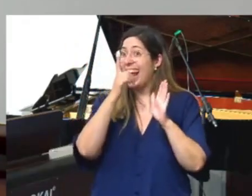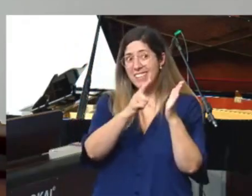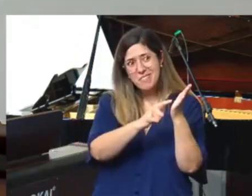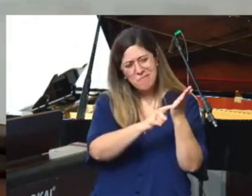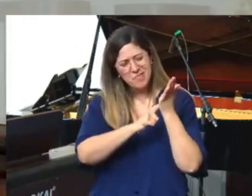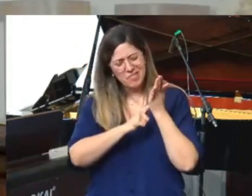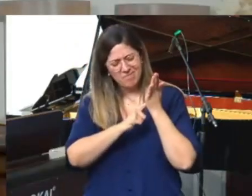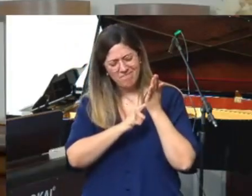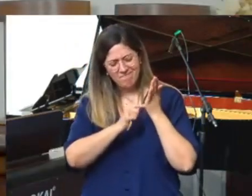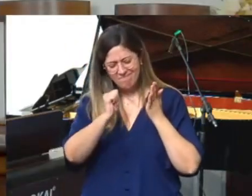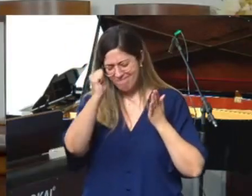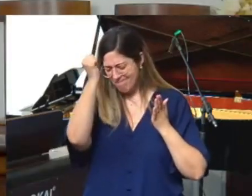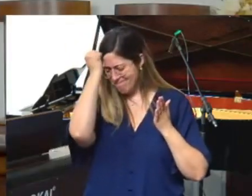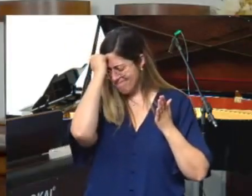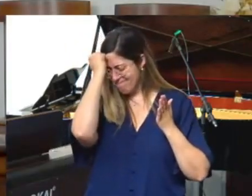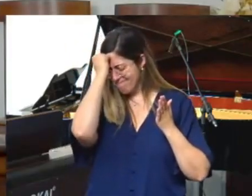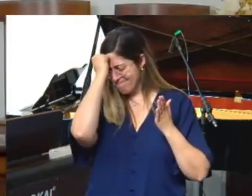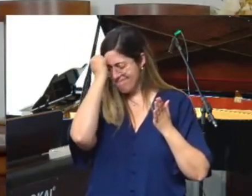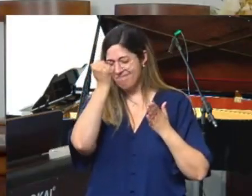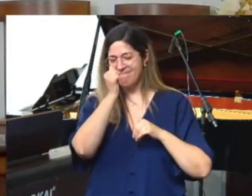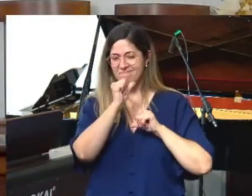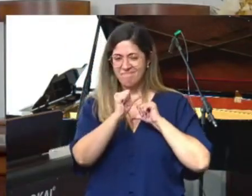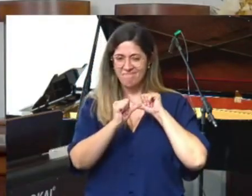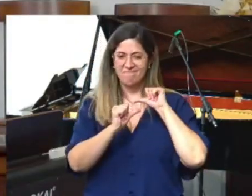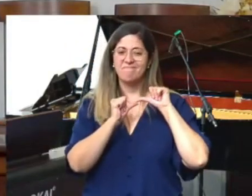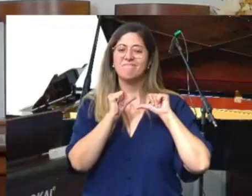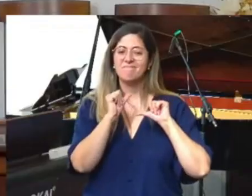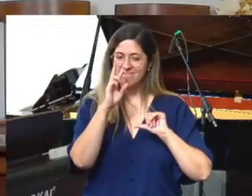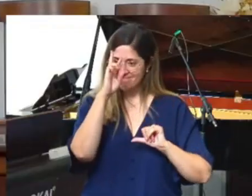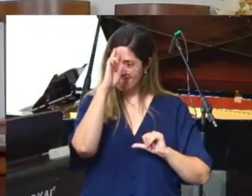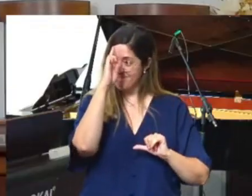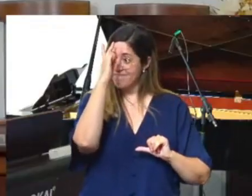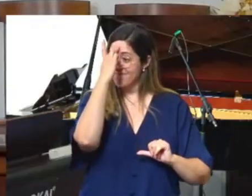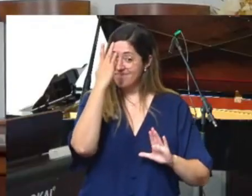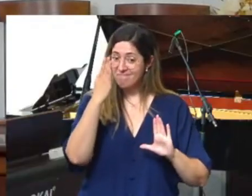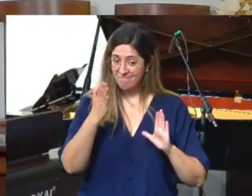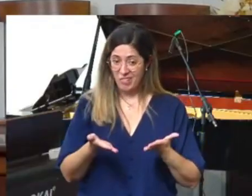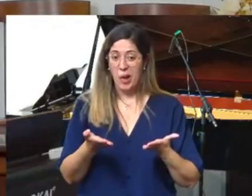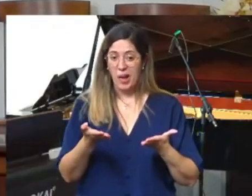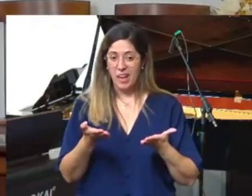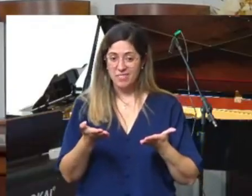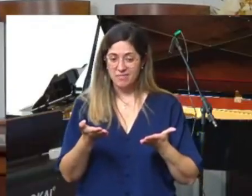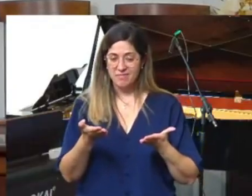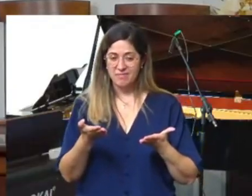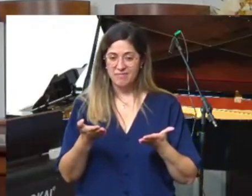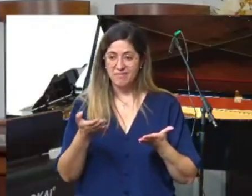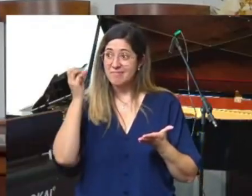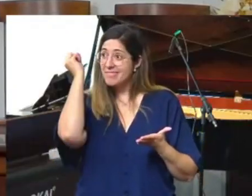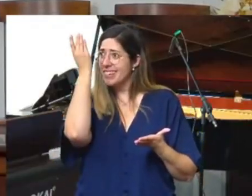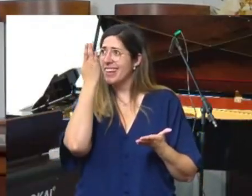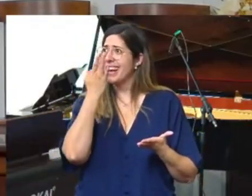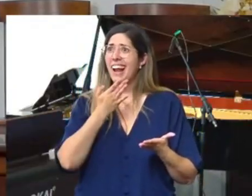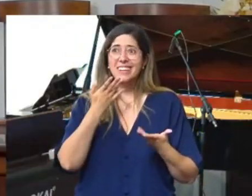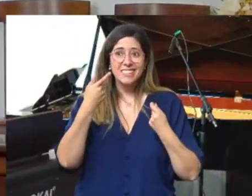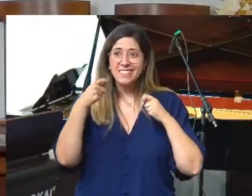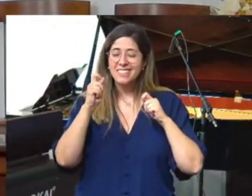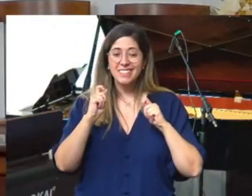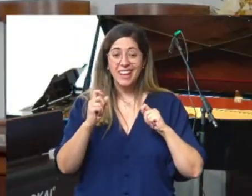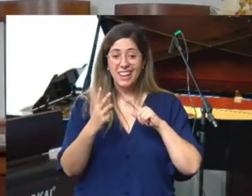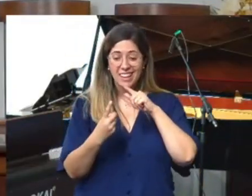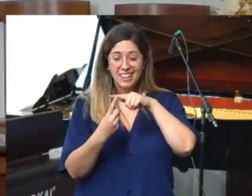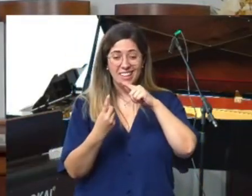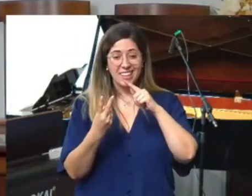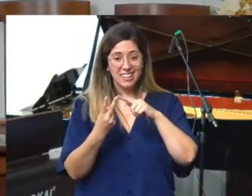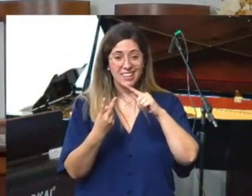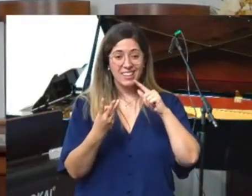E essa graça se manifestou ao longo do tempo e do espaço. De 3 formas, e o